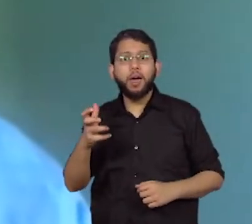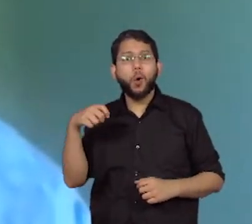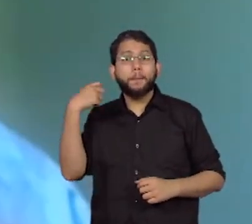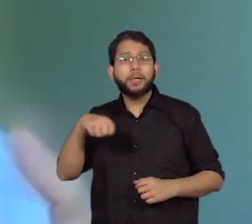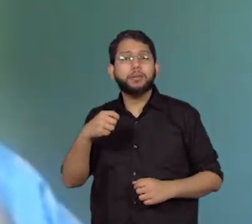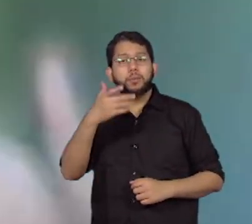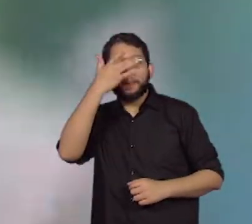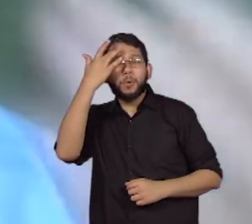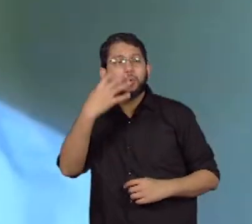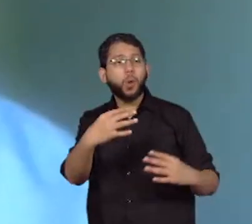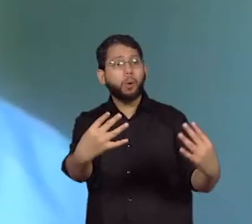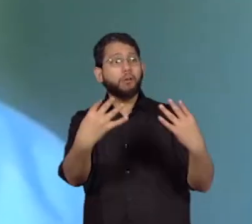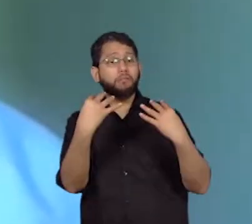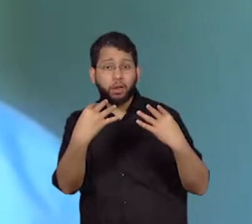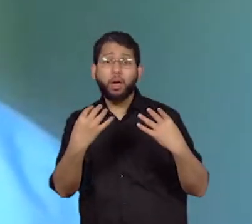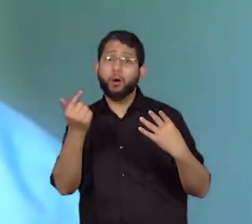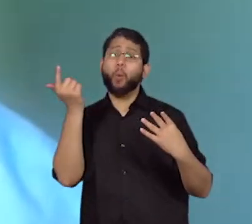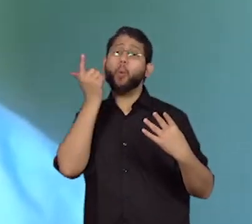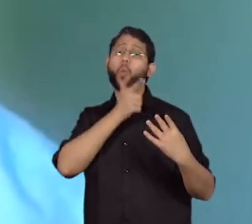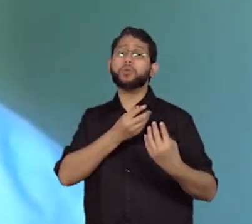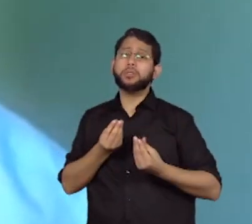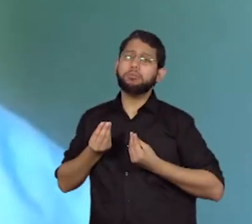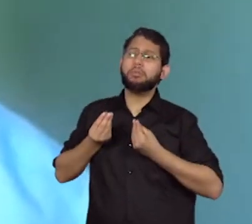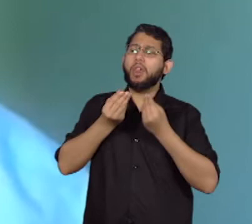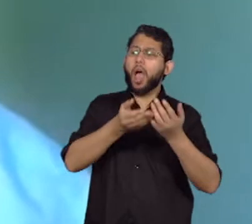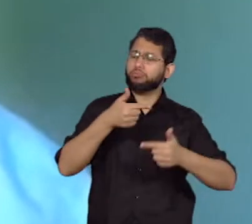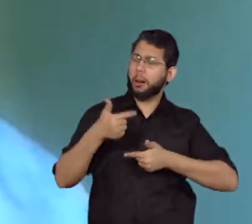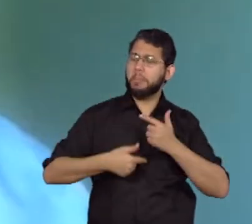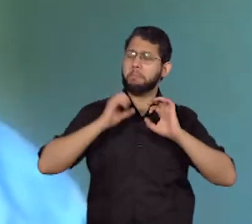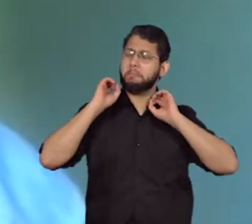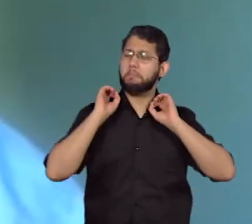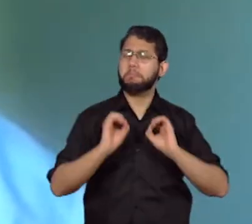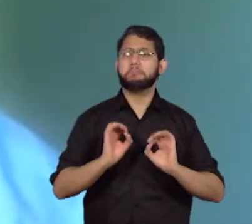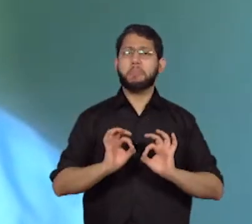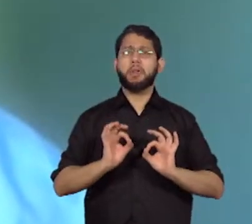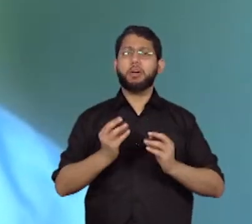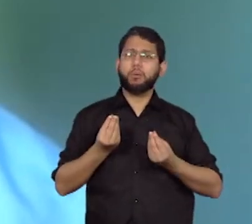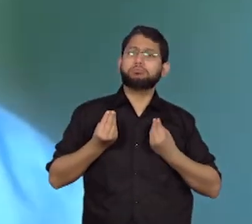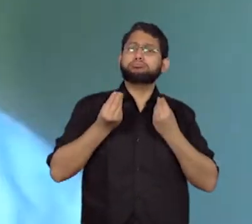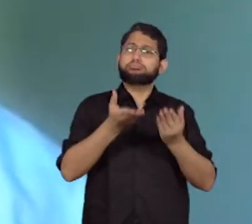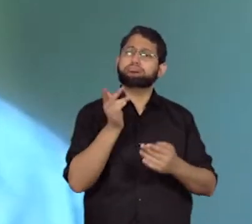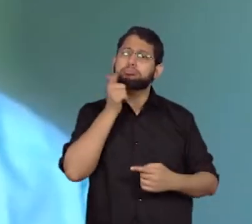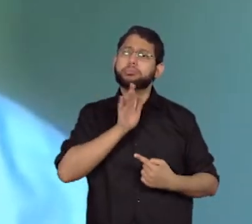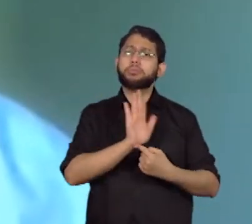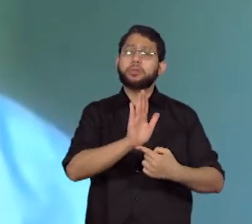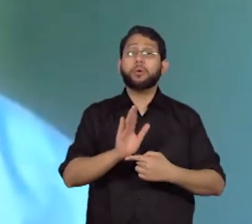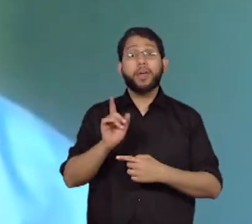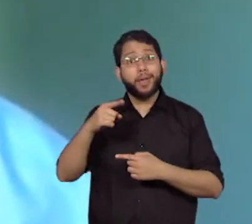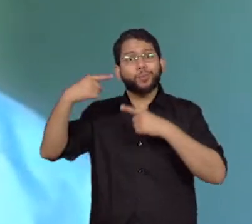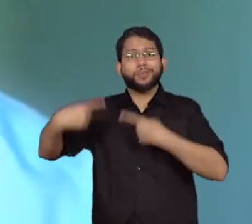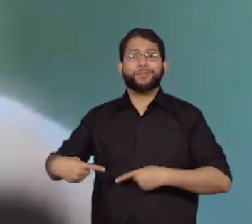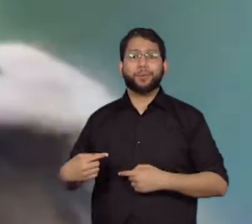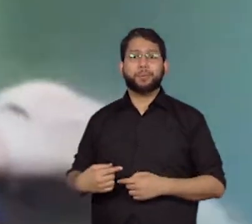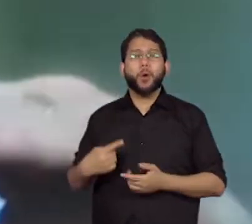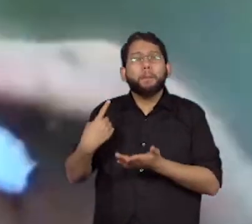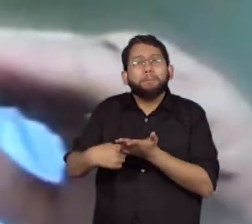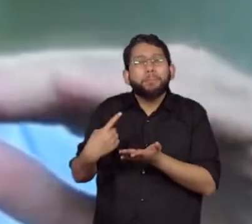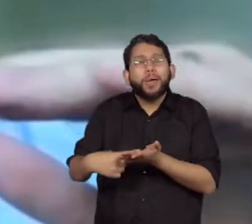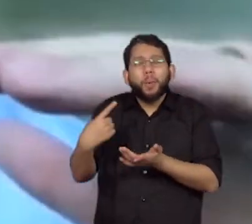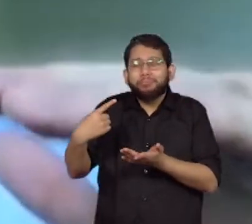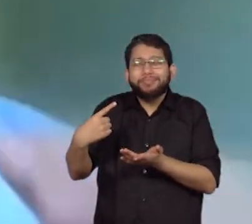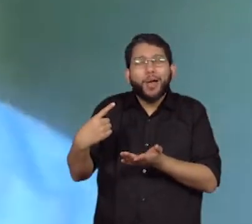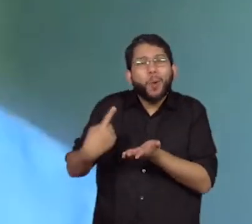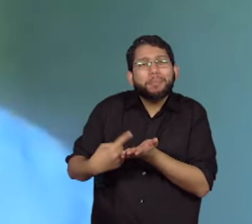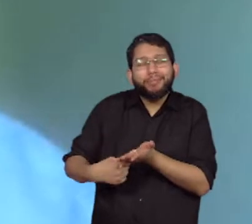convencer as pessoas que você consegue entregar o trabalho. Eu acho que esse é o grande desafio para começar a carreira. É a consistência. É como